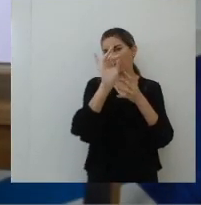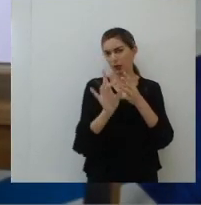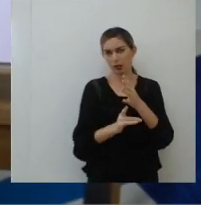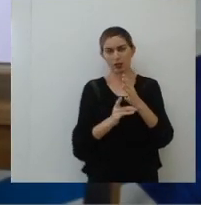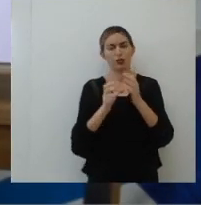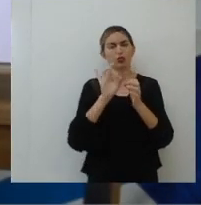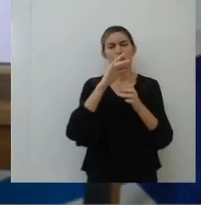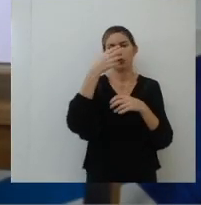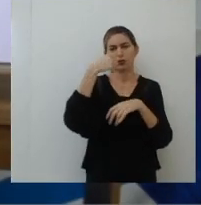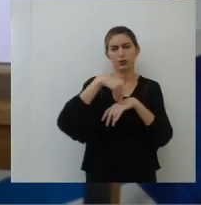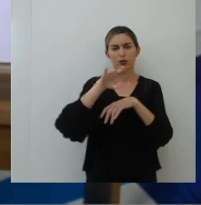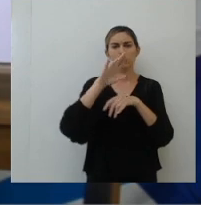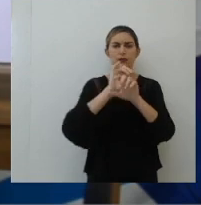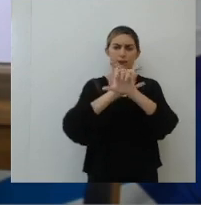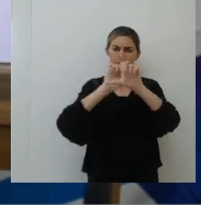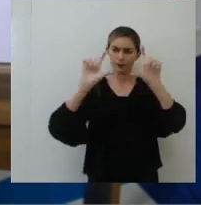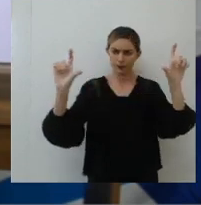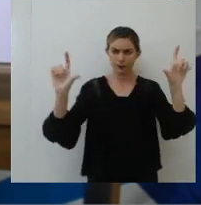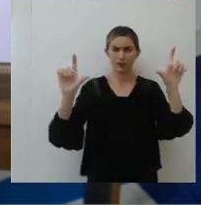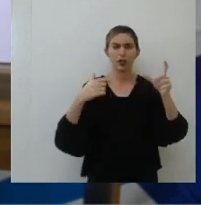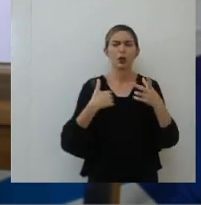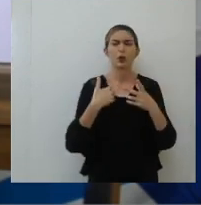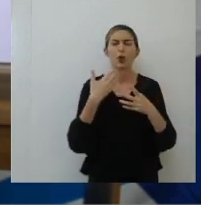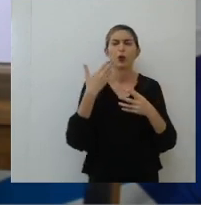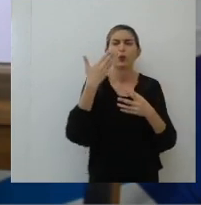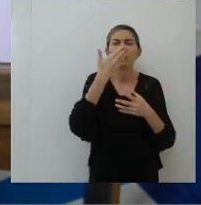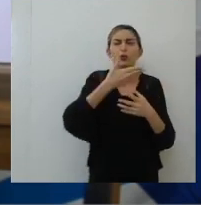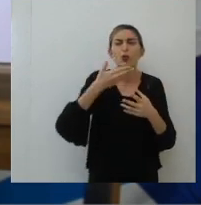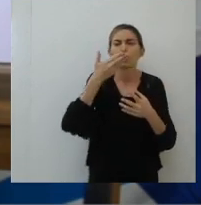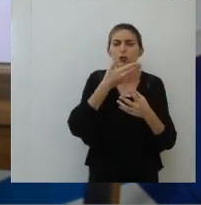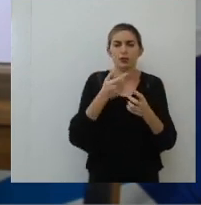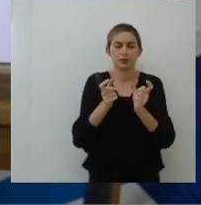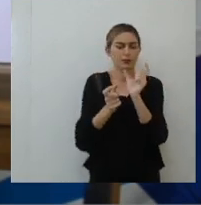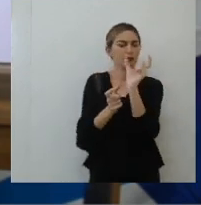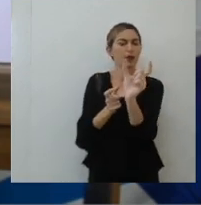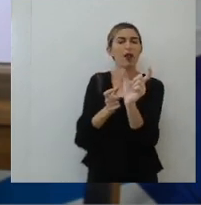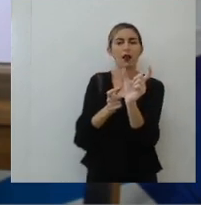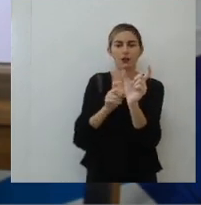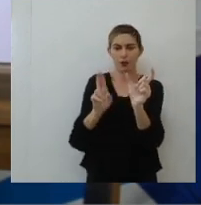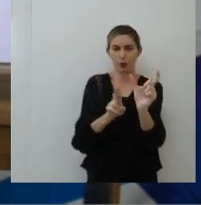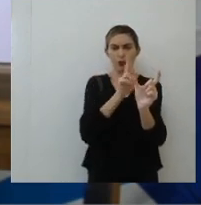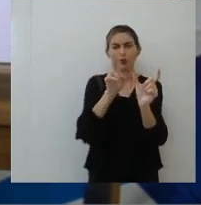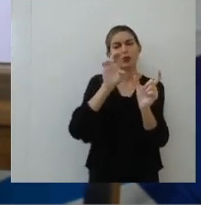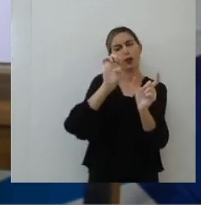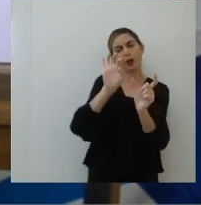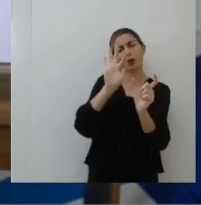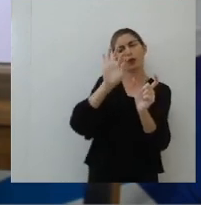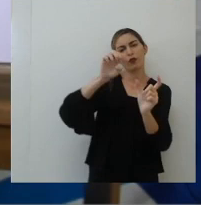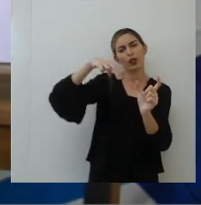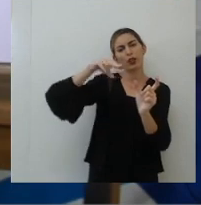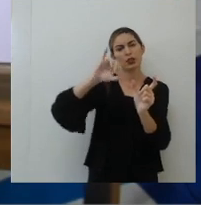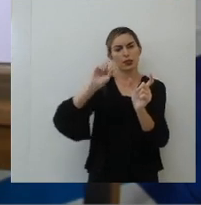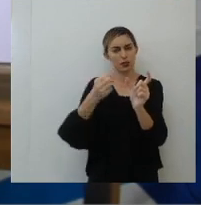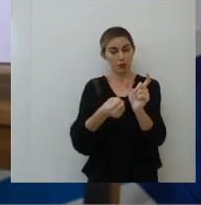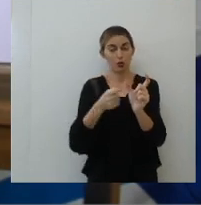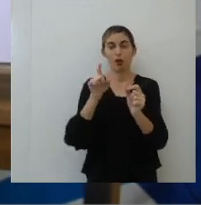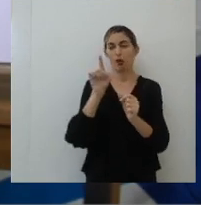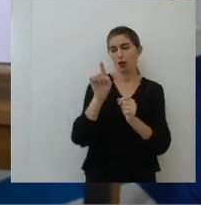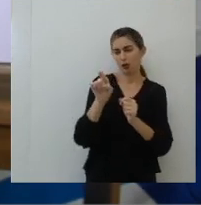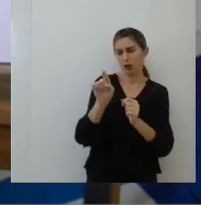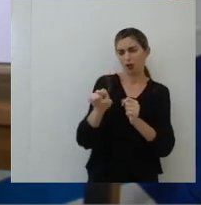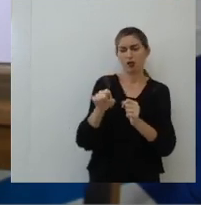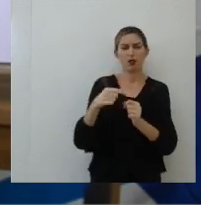saber aqui. No enunciado que a gente suaviza a informação, é um enunciado que utiliza do eufemismo. Olha lá. Fulano